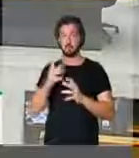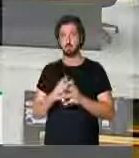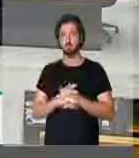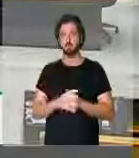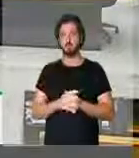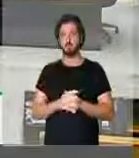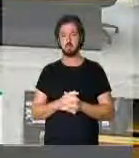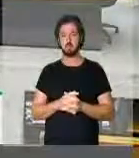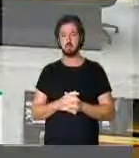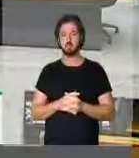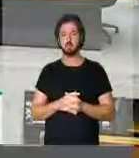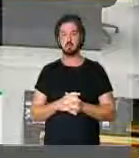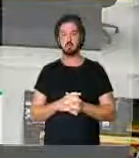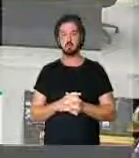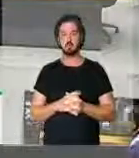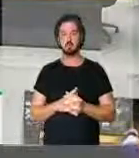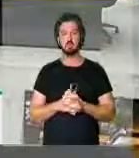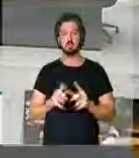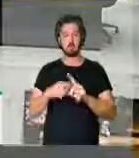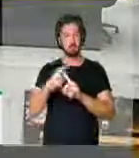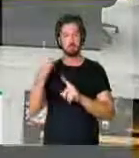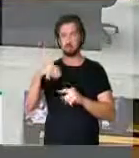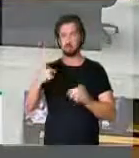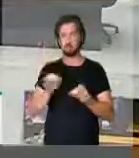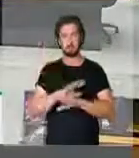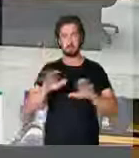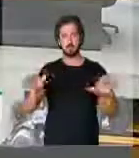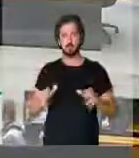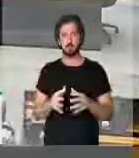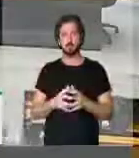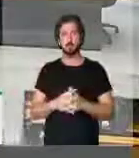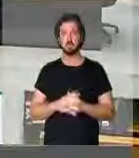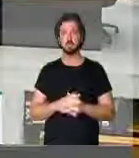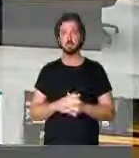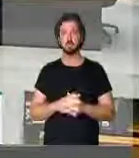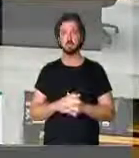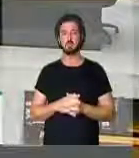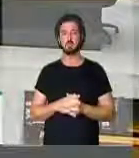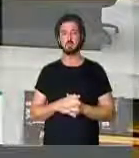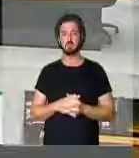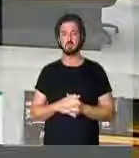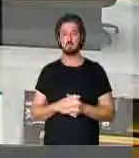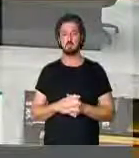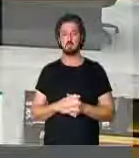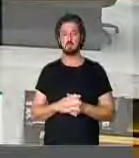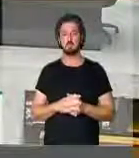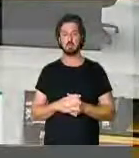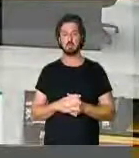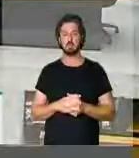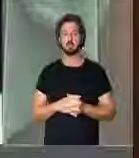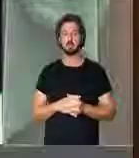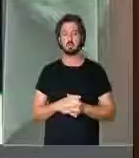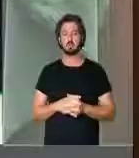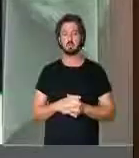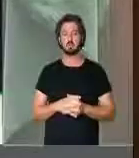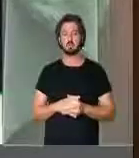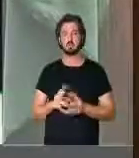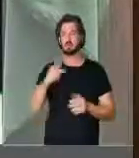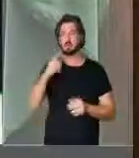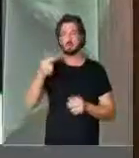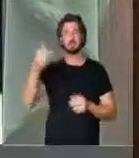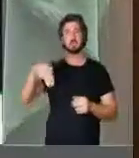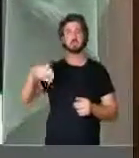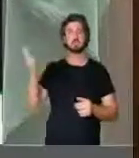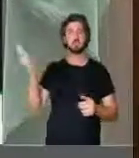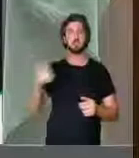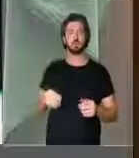Não, eu vou te dar mais 2 minutos e aí eu vou encerrar. Né? Eu vou te dar os 5 minutos, tá? Presidente, tá bom? Só para o orador anterior falou